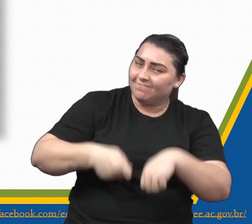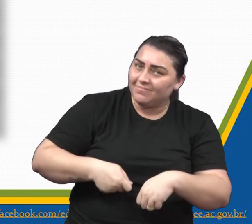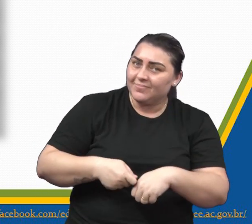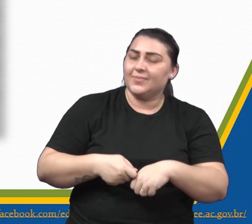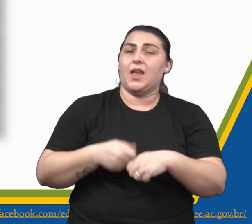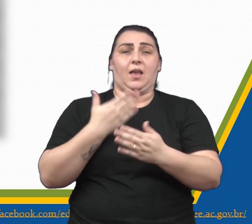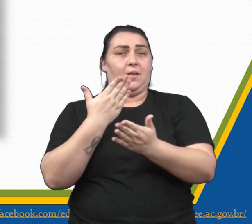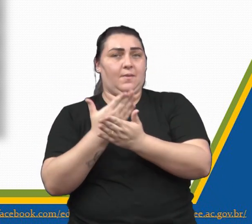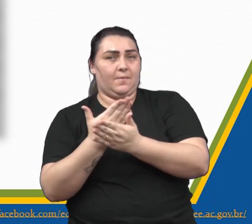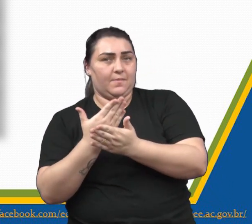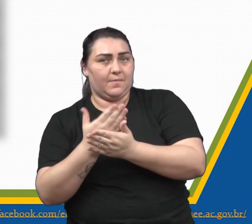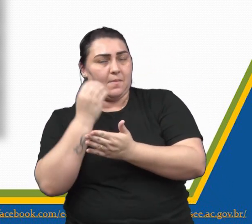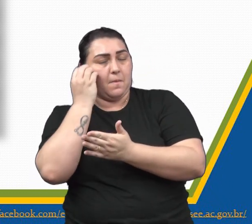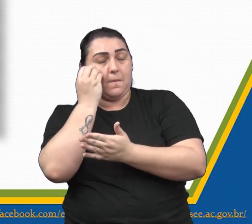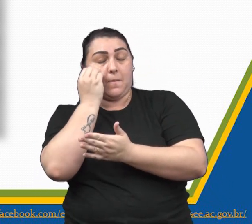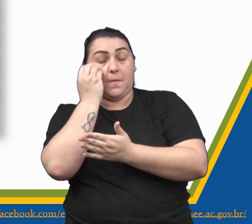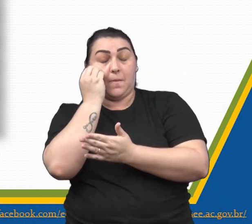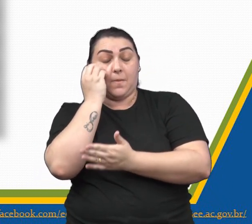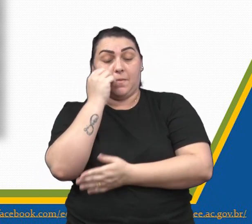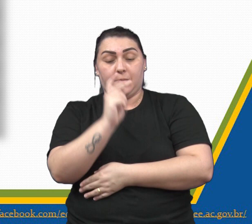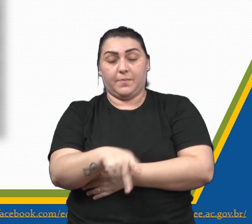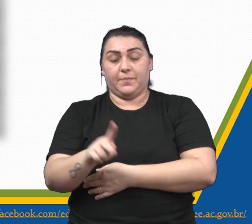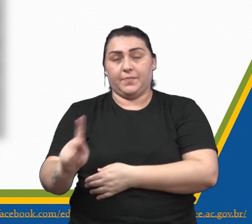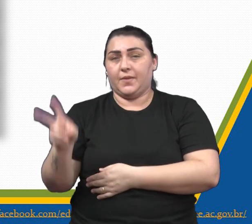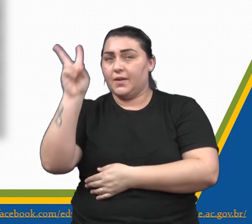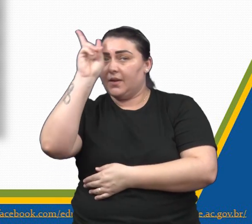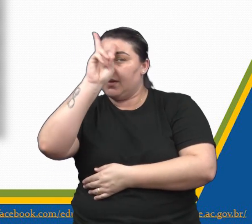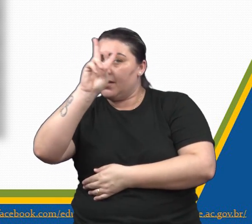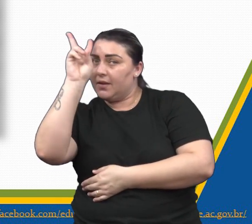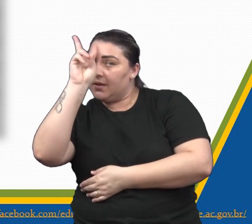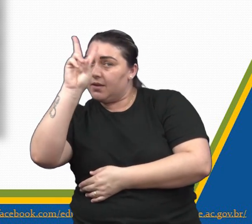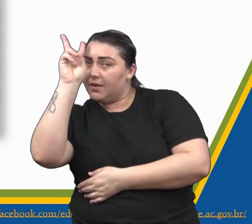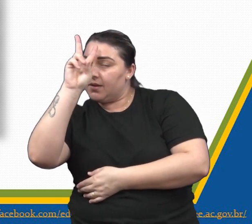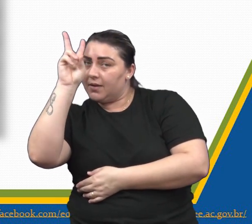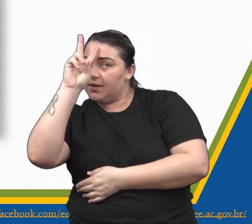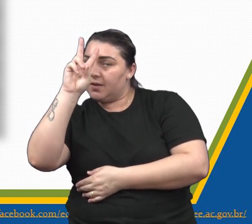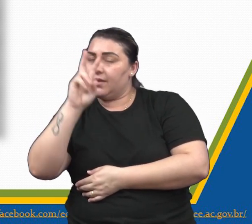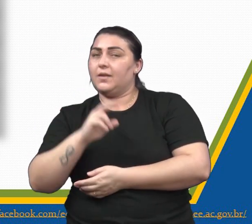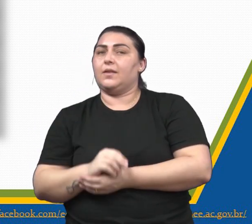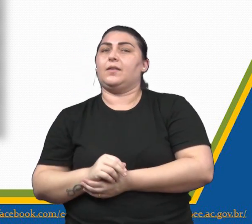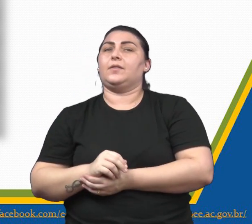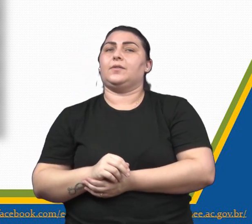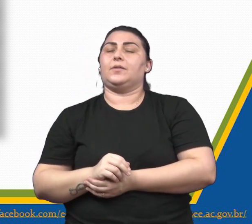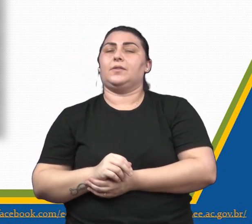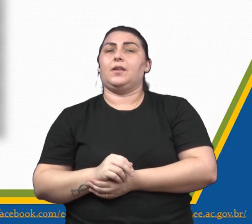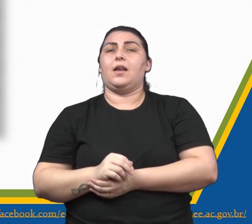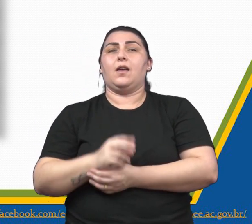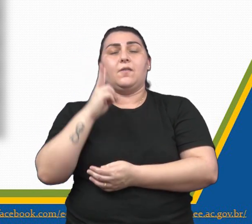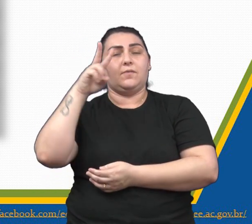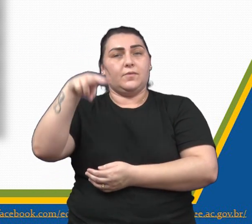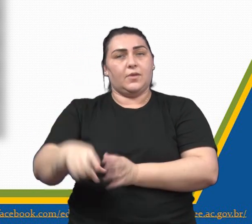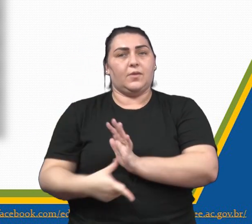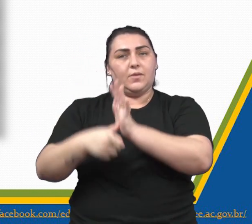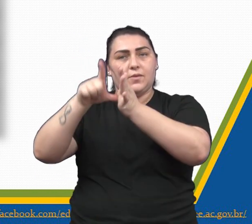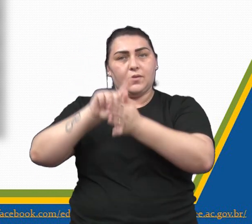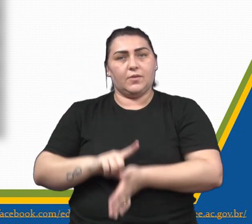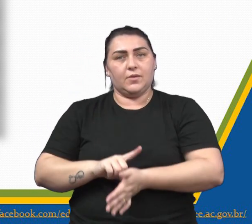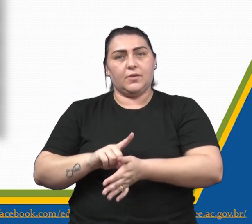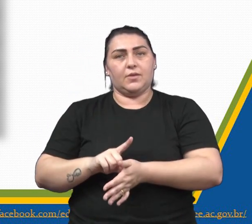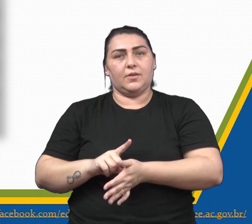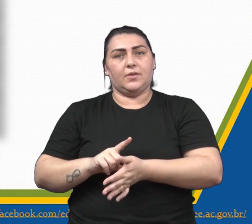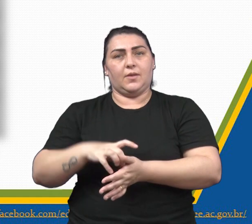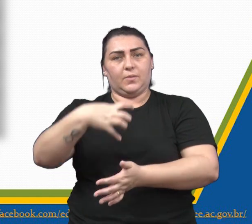ser estudioso do Greyton. Lembre-se, a essas ações que vimos anteriormente e a esses